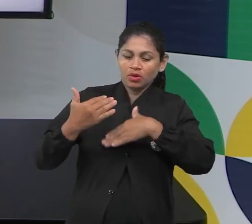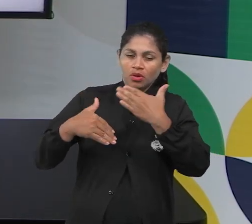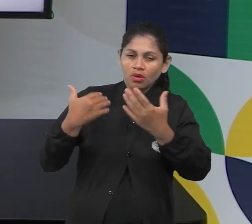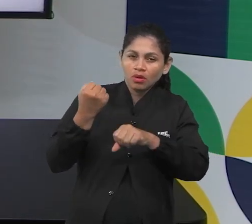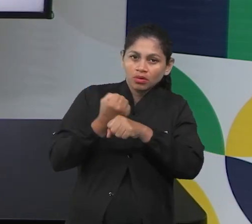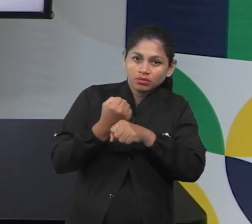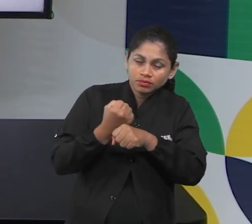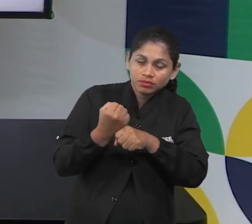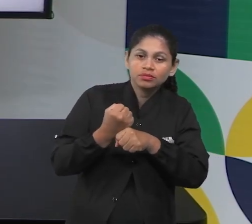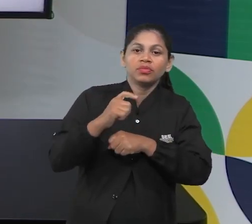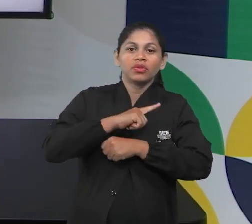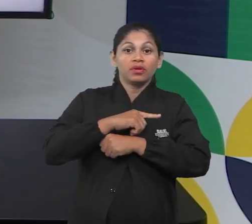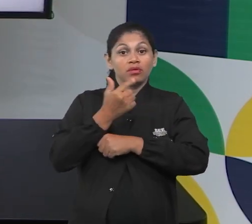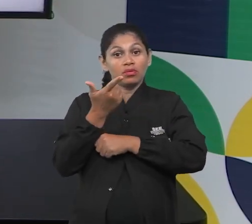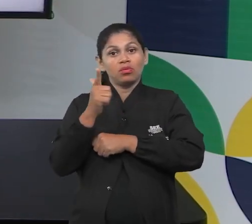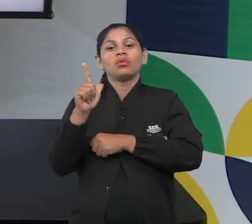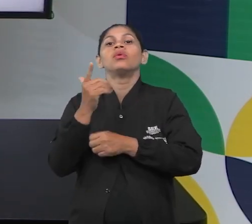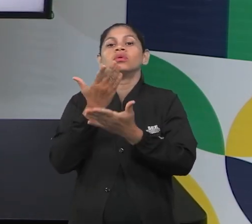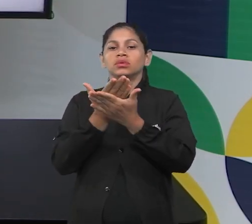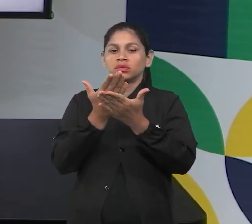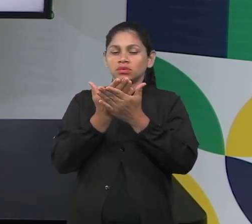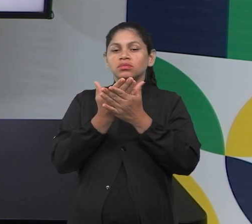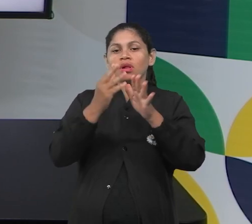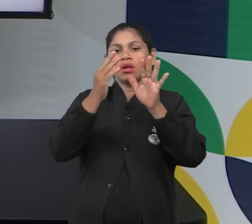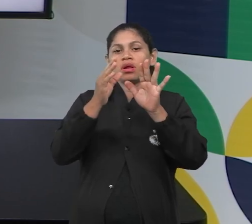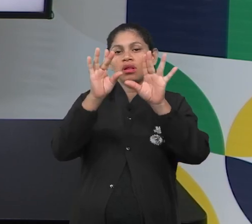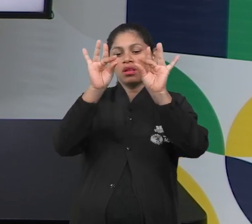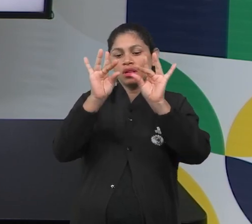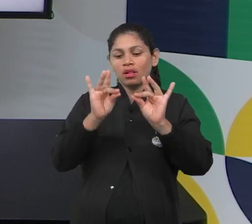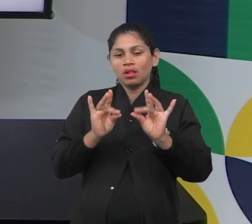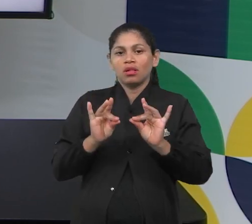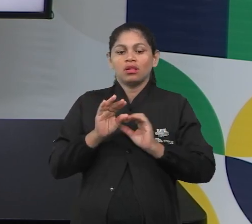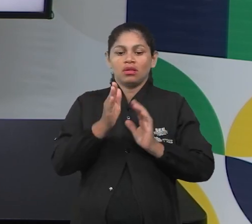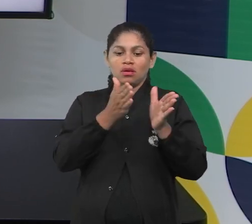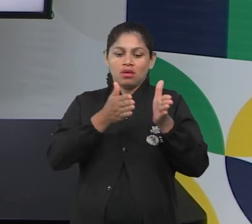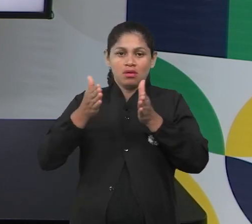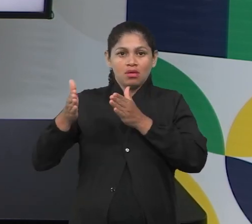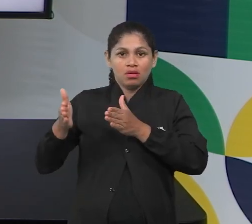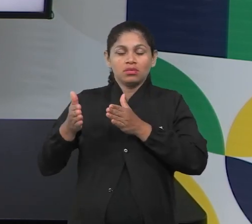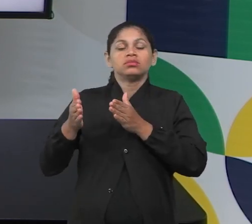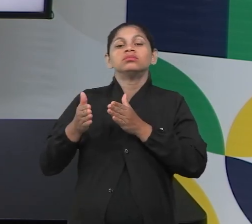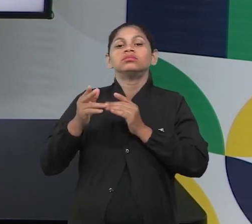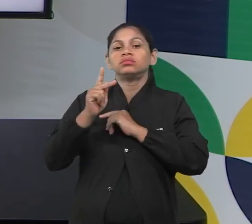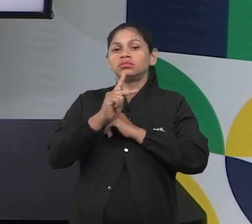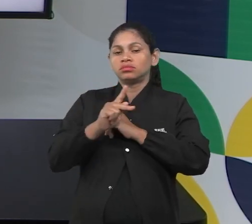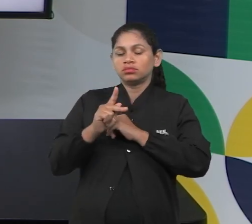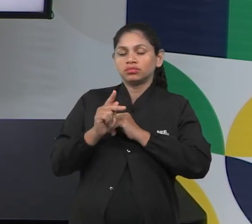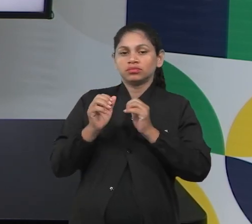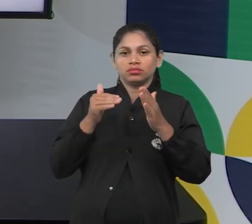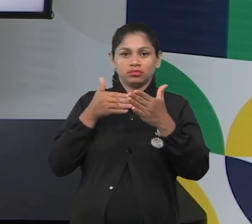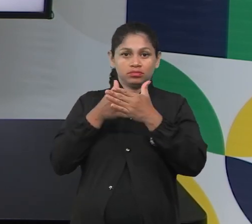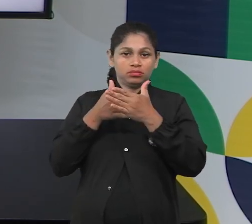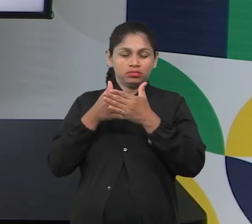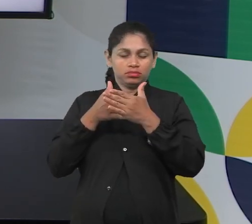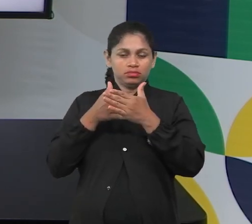nós vamos ter outras aulas explicando cada parte específica. Sou o professor Pedro e te encontro na próxima aula.